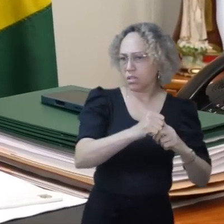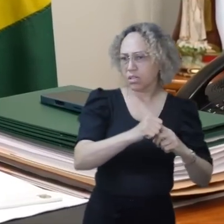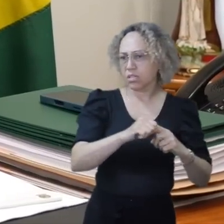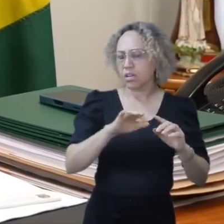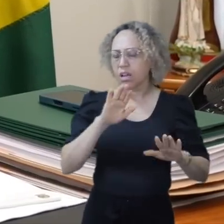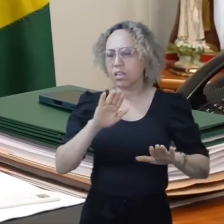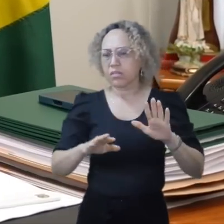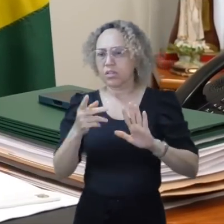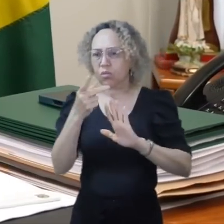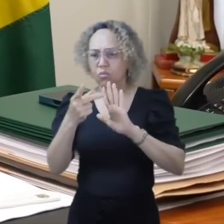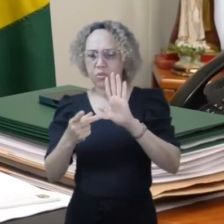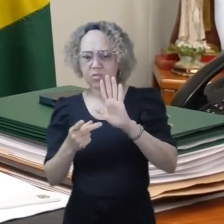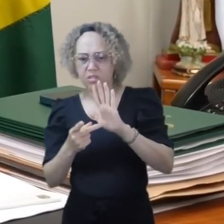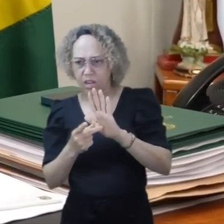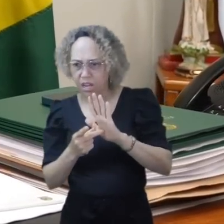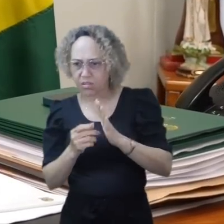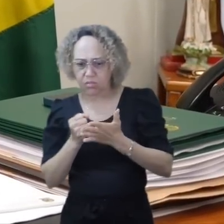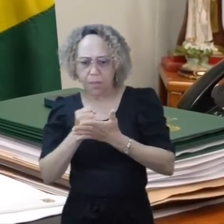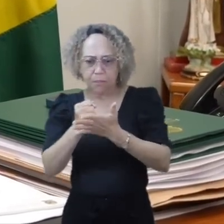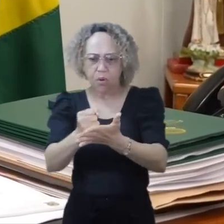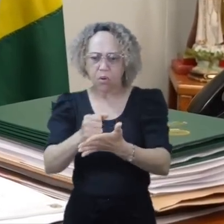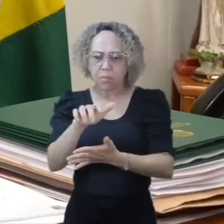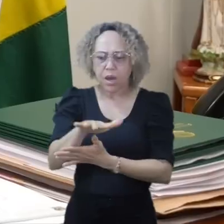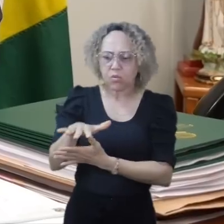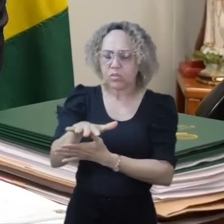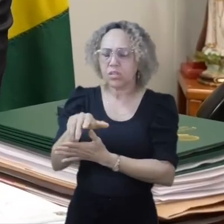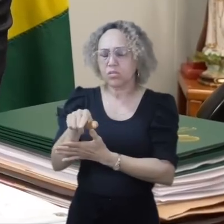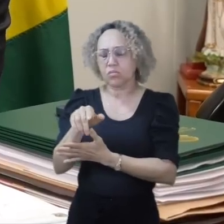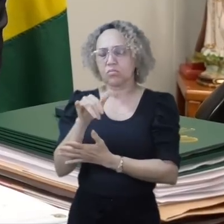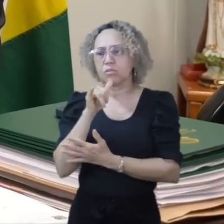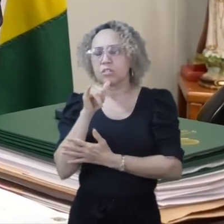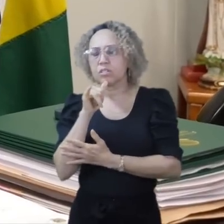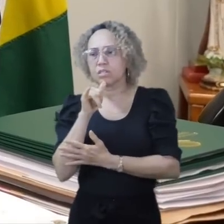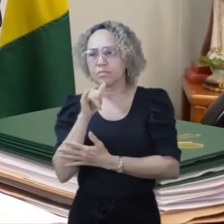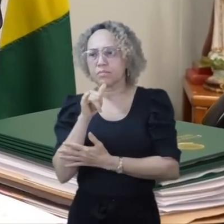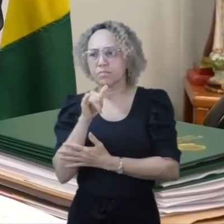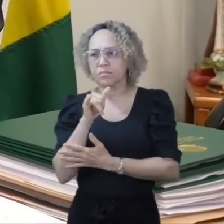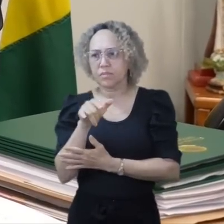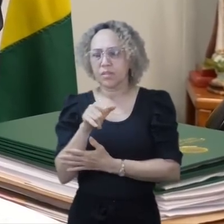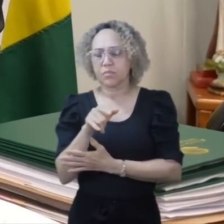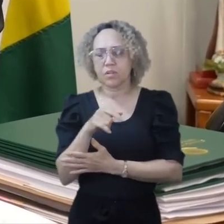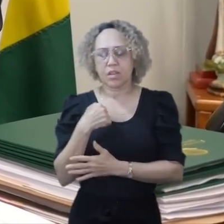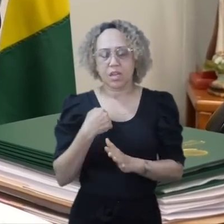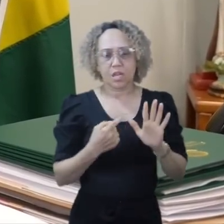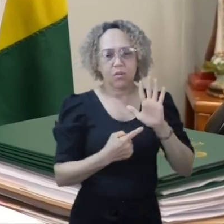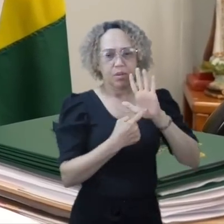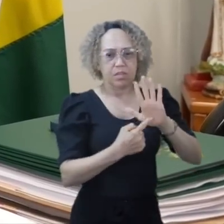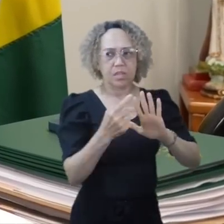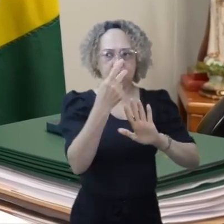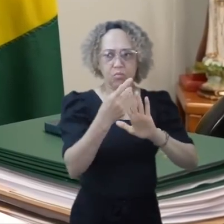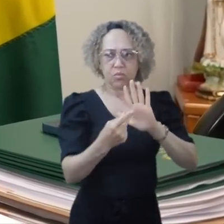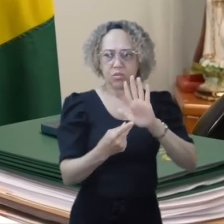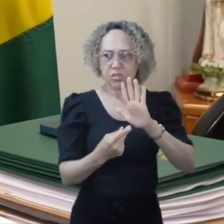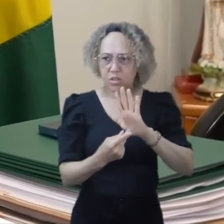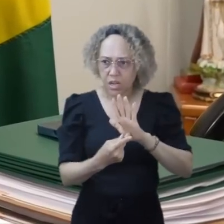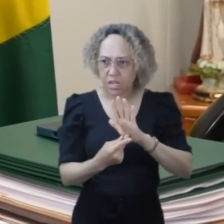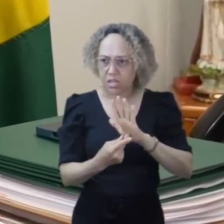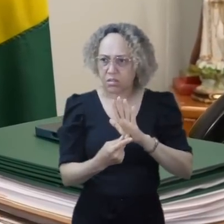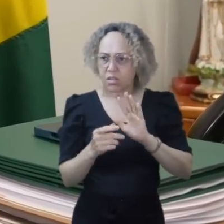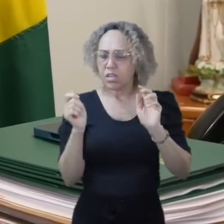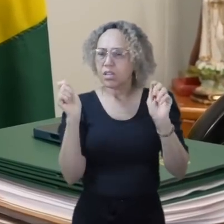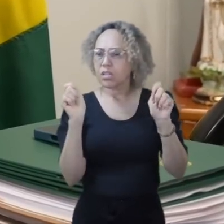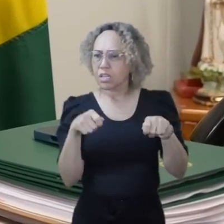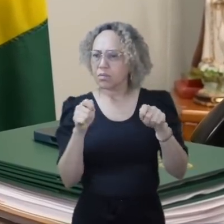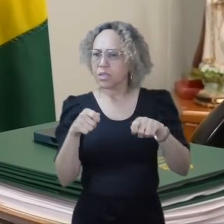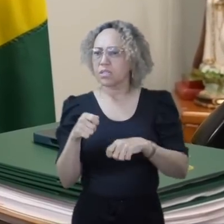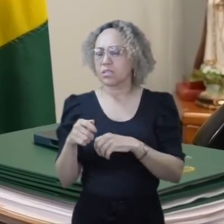que atingem um setor. Eu vou dar um exemplo para vocês aqui. Eu apresentei um projeto que precisa concluir a votação do Senado,